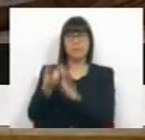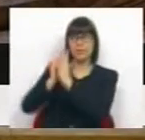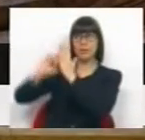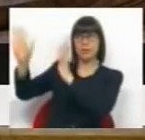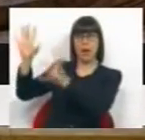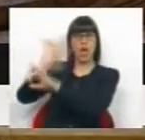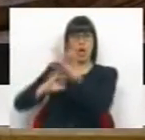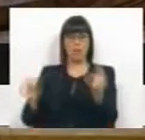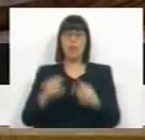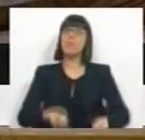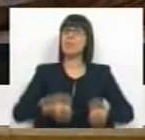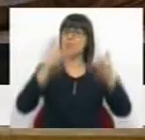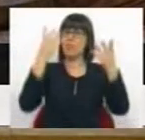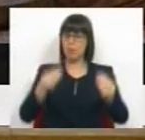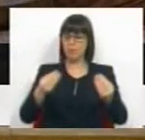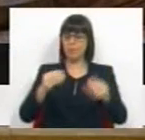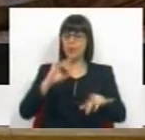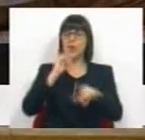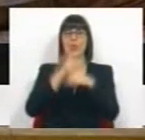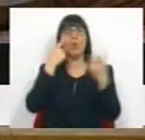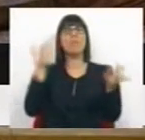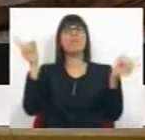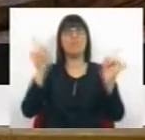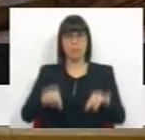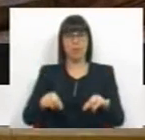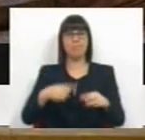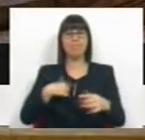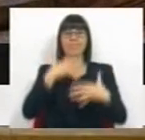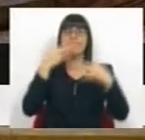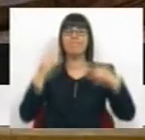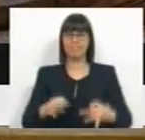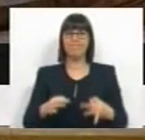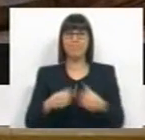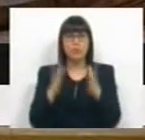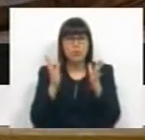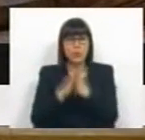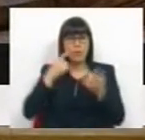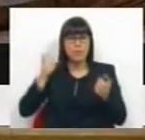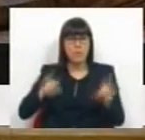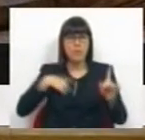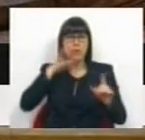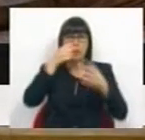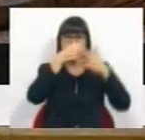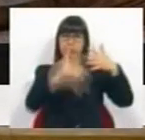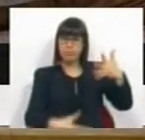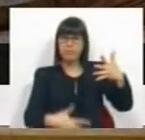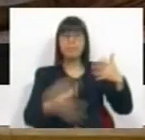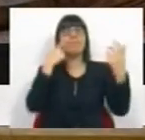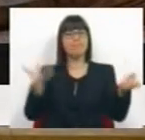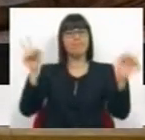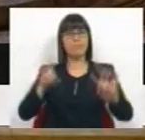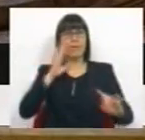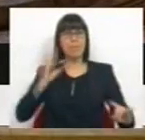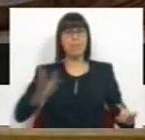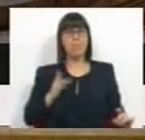enviado à Europa. E, finalmente, outro regresso que certamente confirma todos os regressos que acabei de referir. O regresso